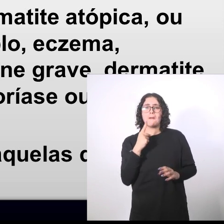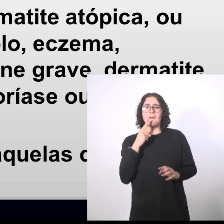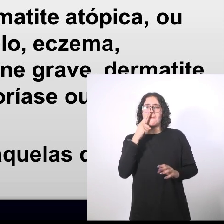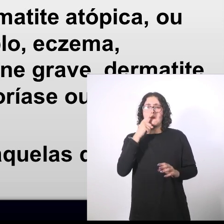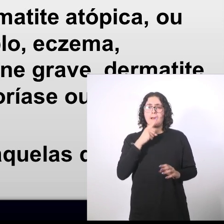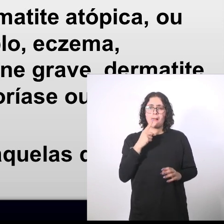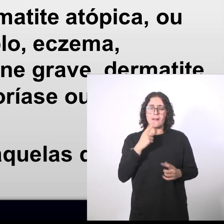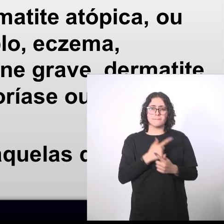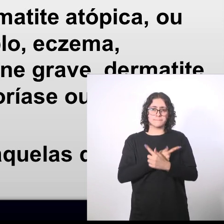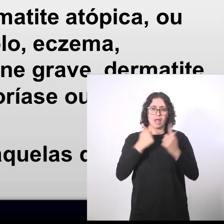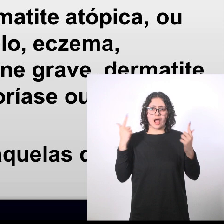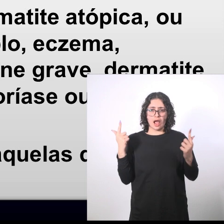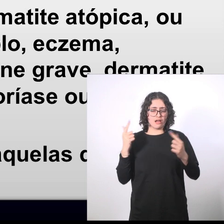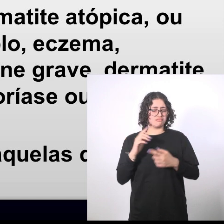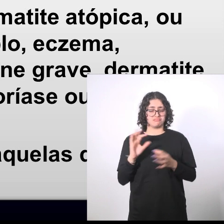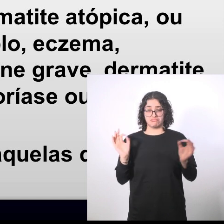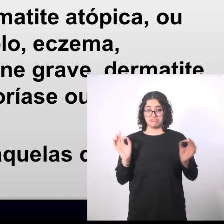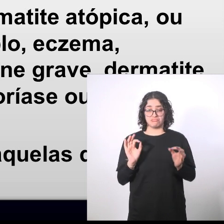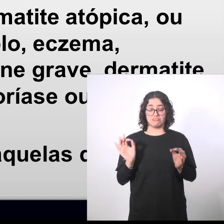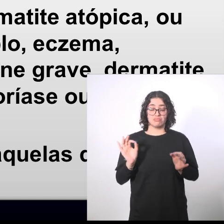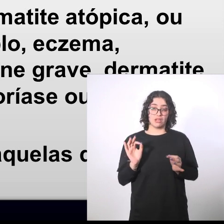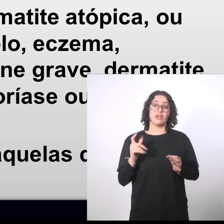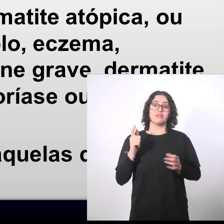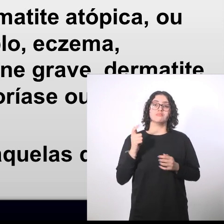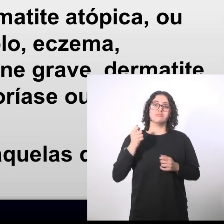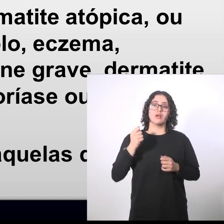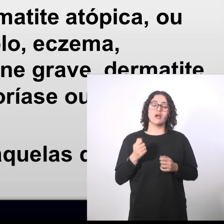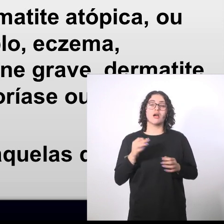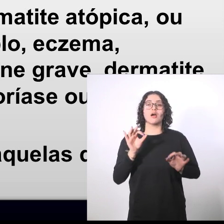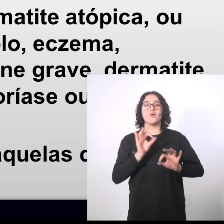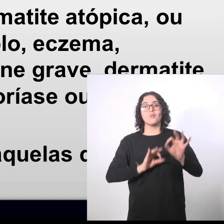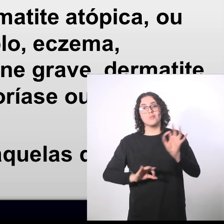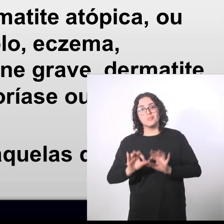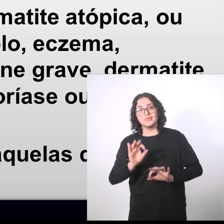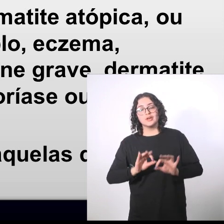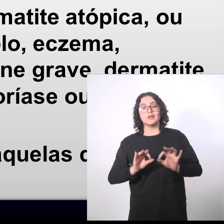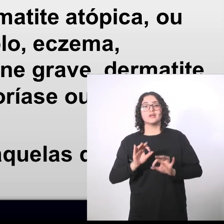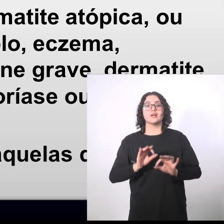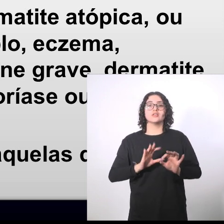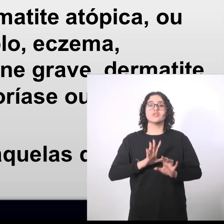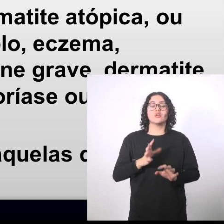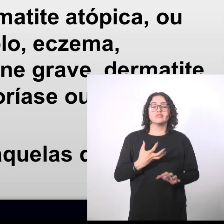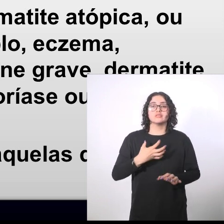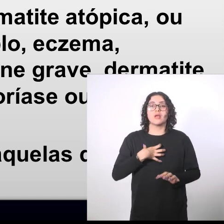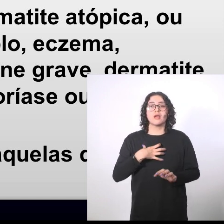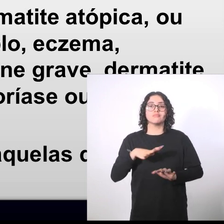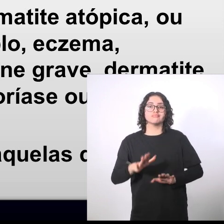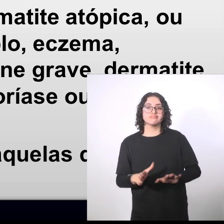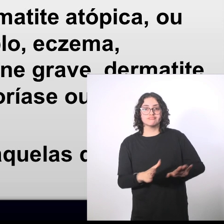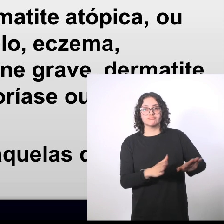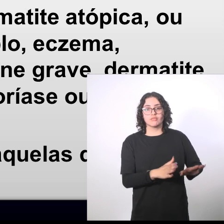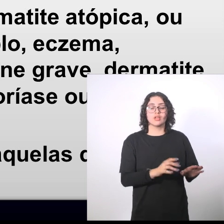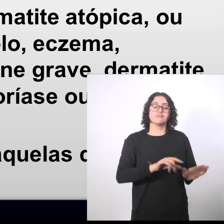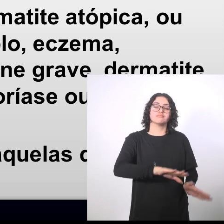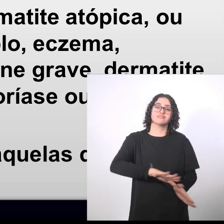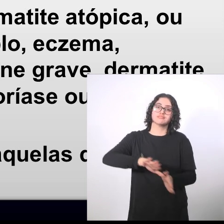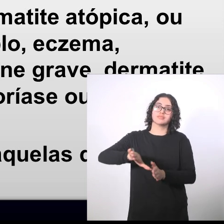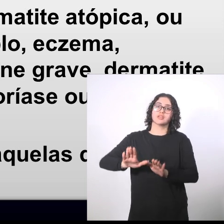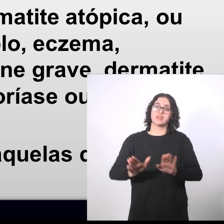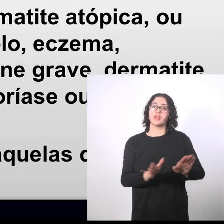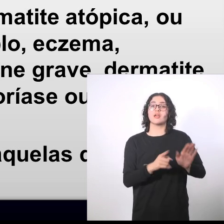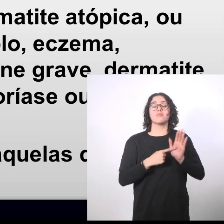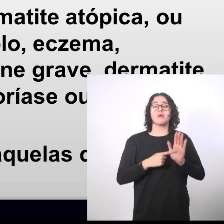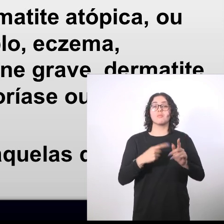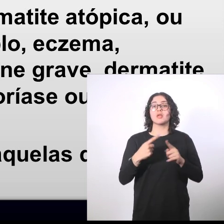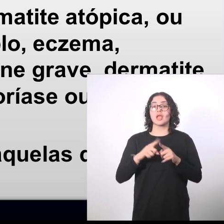graves, me parece sensato e razoável que sejam manejados com sintomáticos. Mas, de qualquer maneira, eu trouxe porque é assim que está